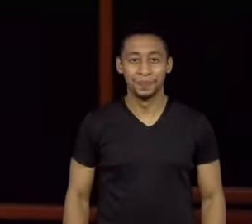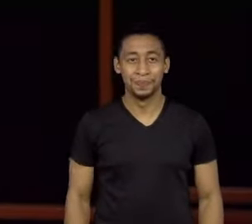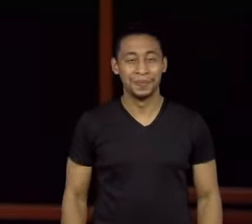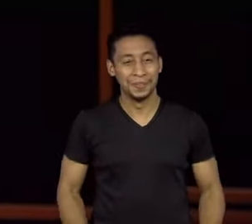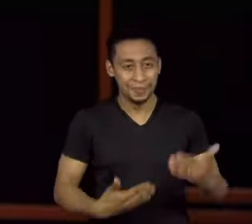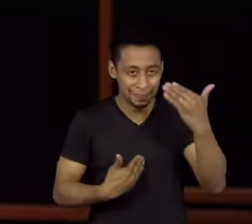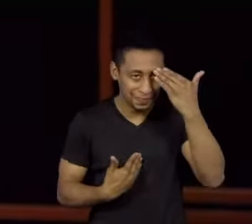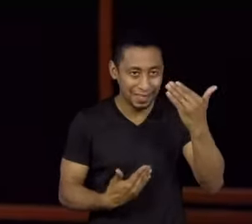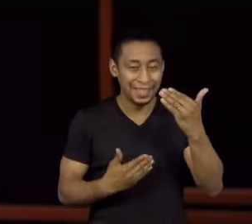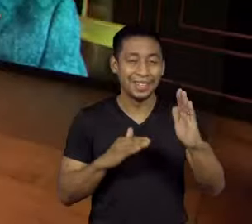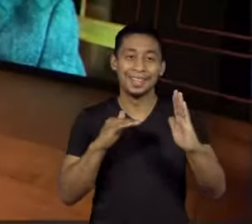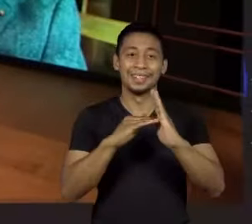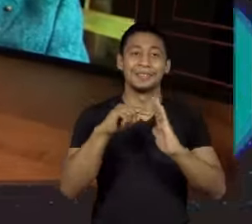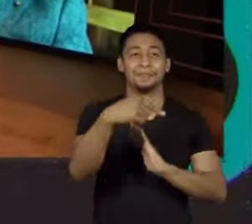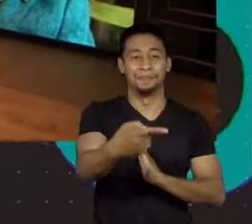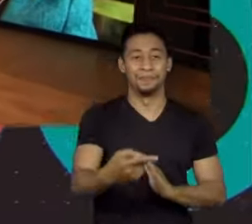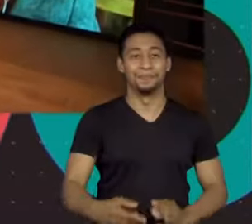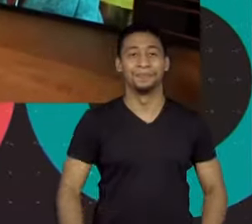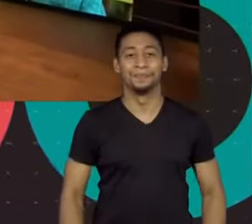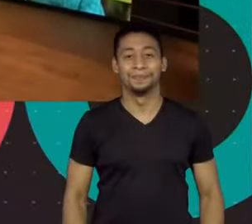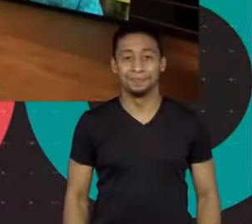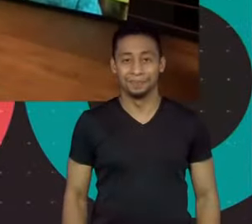Muito obrigado e até lá.